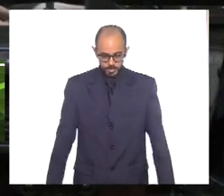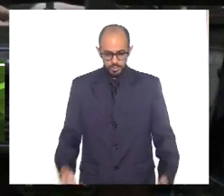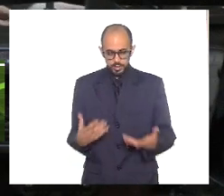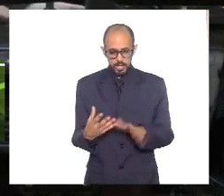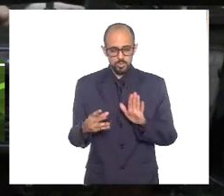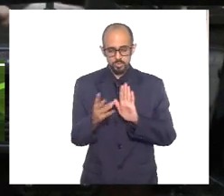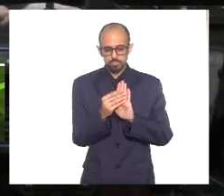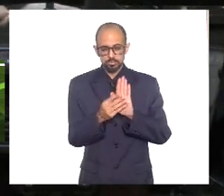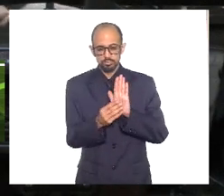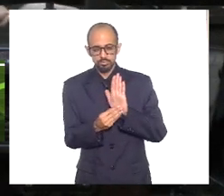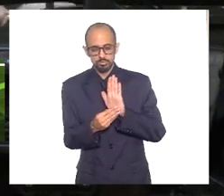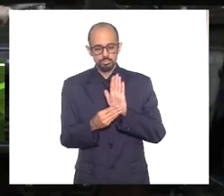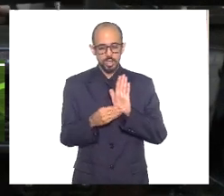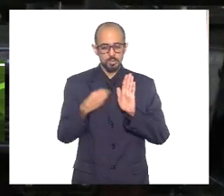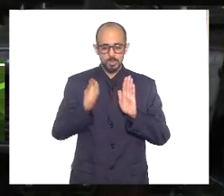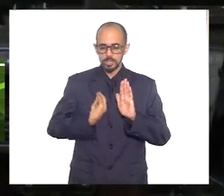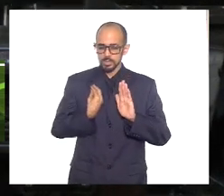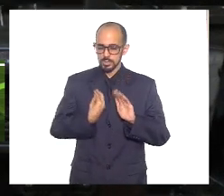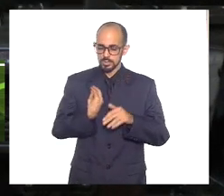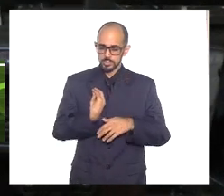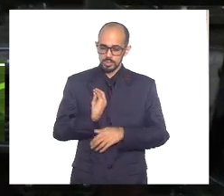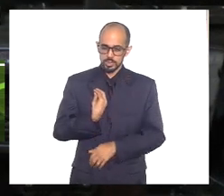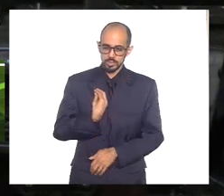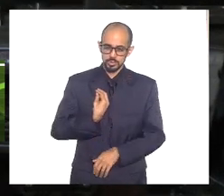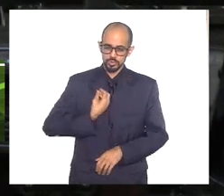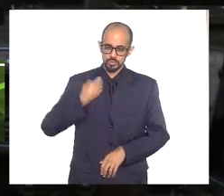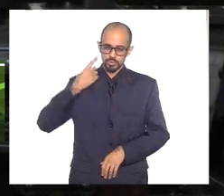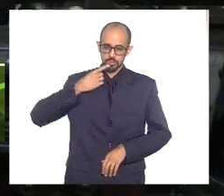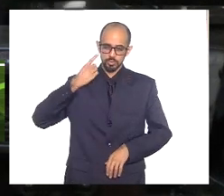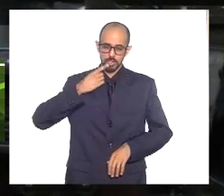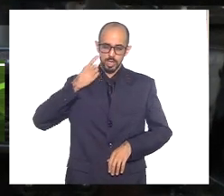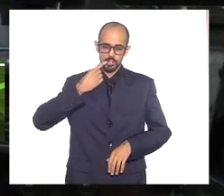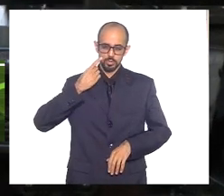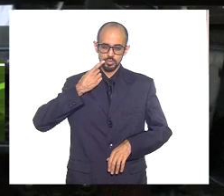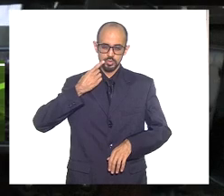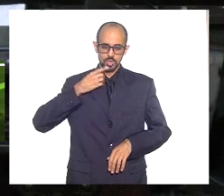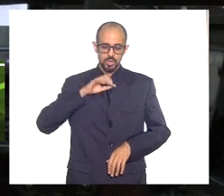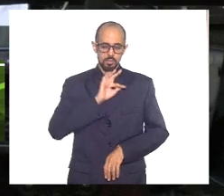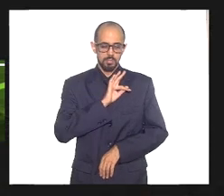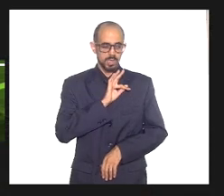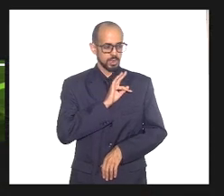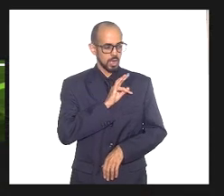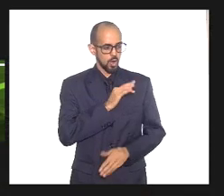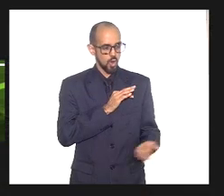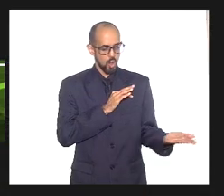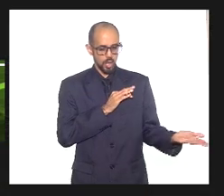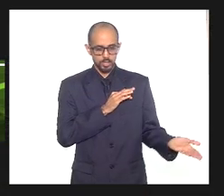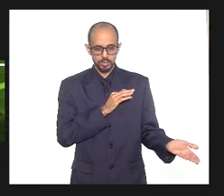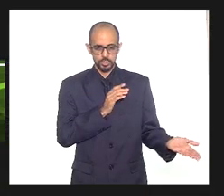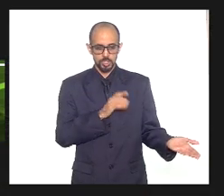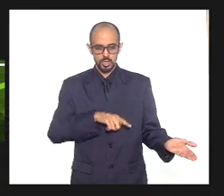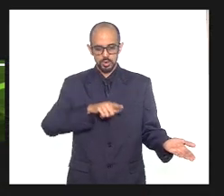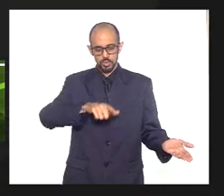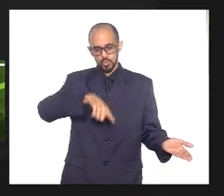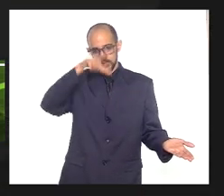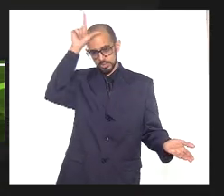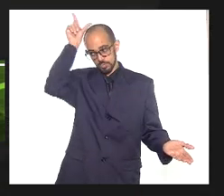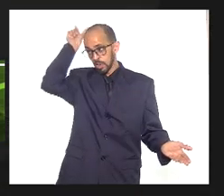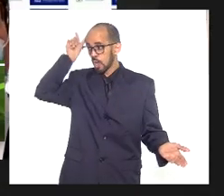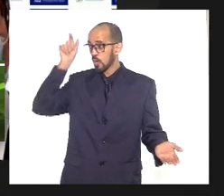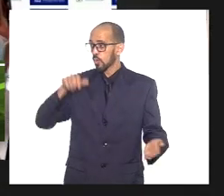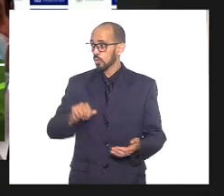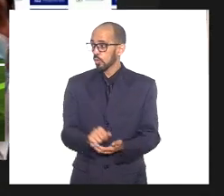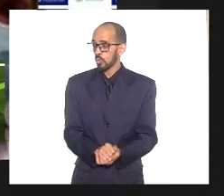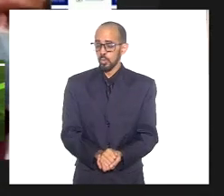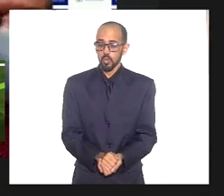registrar a presença dos deputados, deputada Marta Rocha, deputado Luiz Paulo,